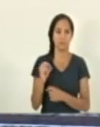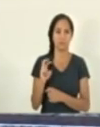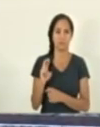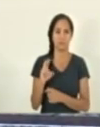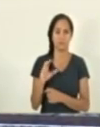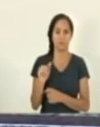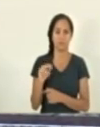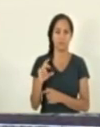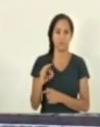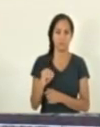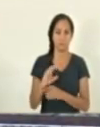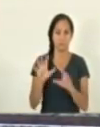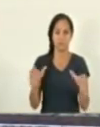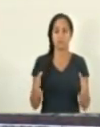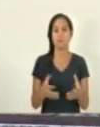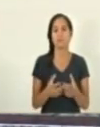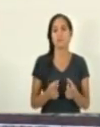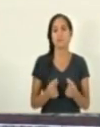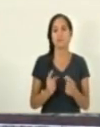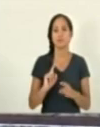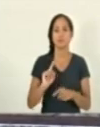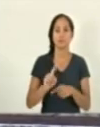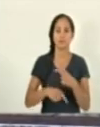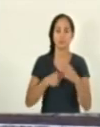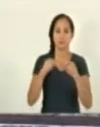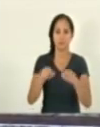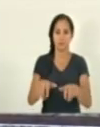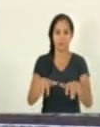na Comissão de Finanças, para depois ele ir para o plenário.